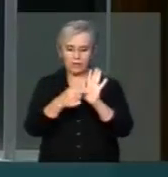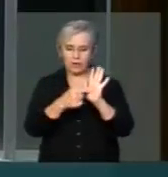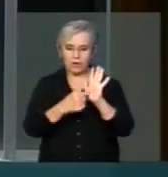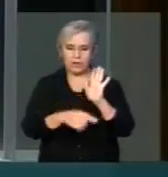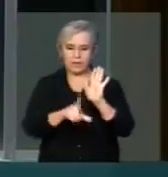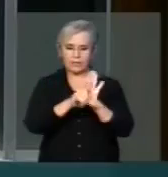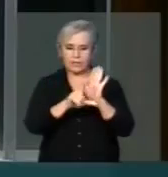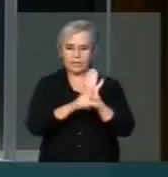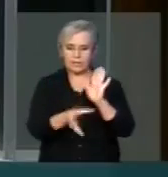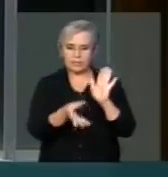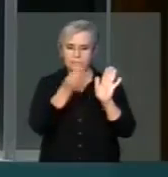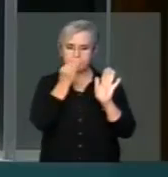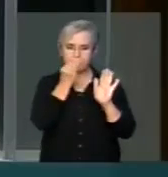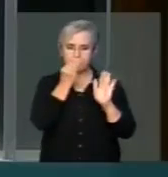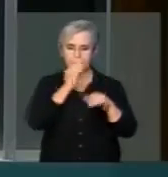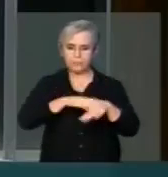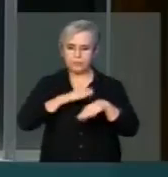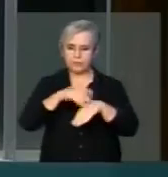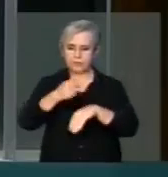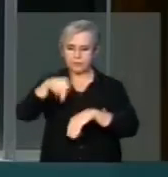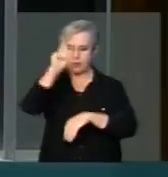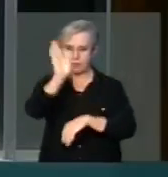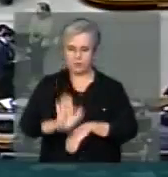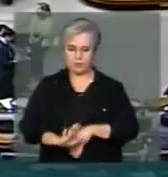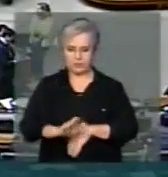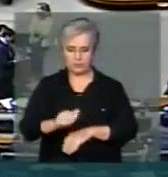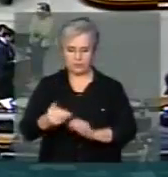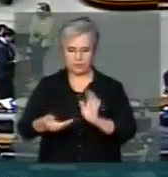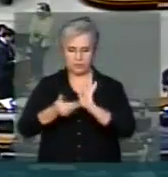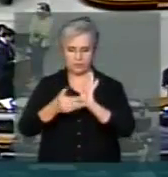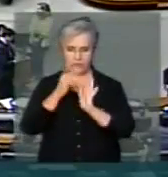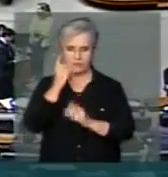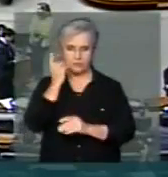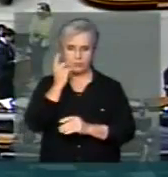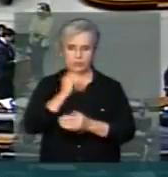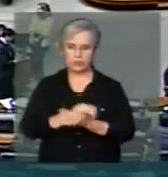da mordaça parlamentar. Deputado Rodrigo Maia. Senhor presidente, ouvi...